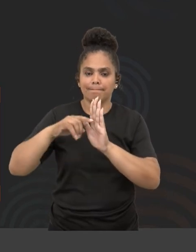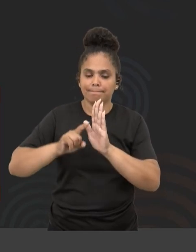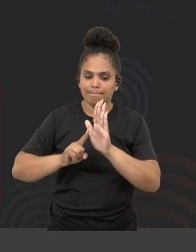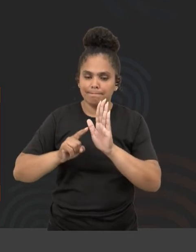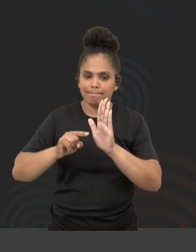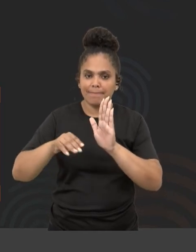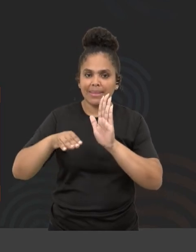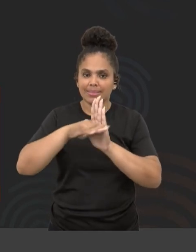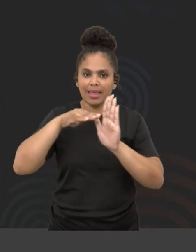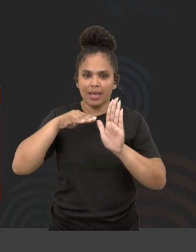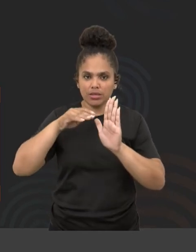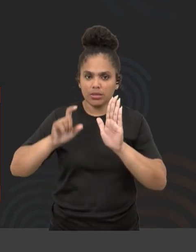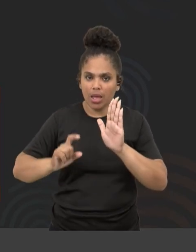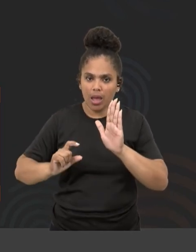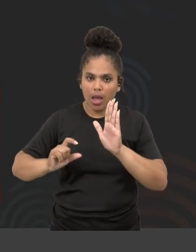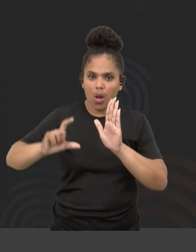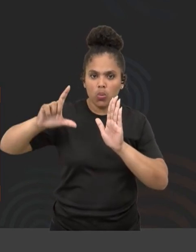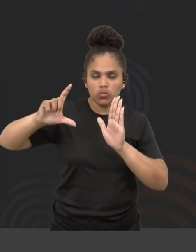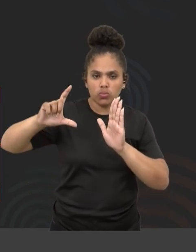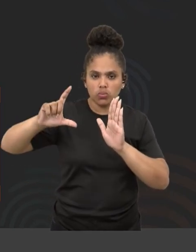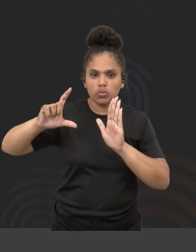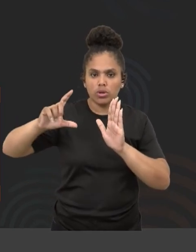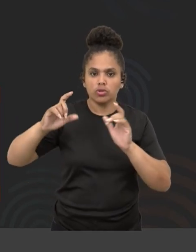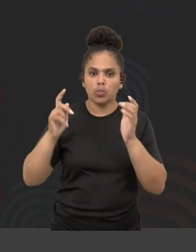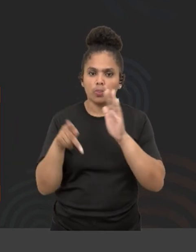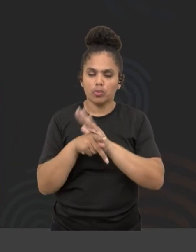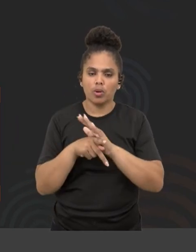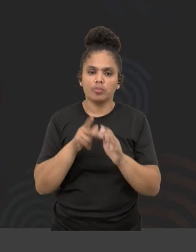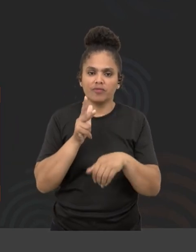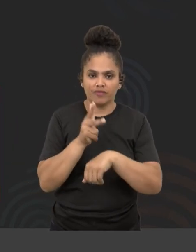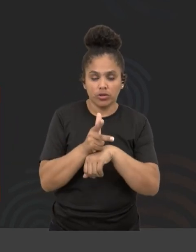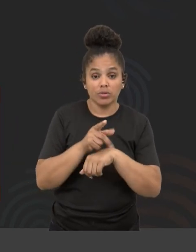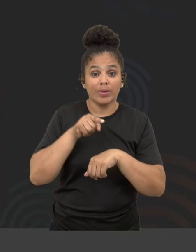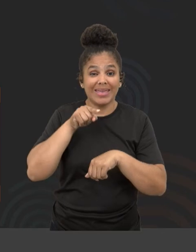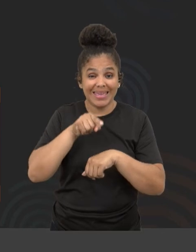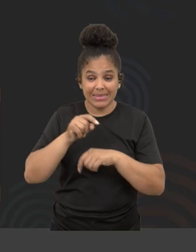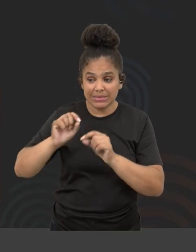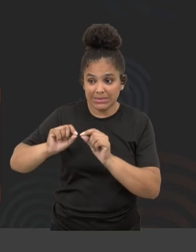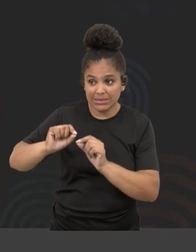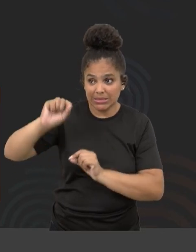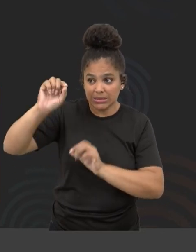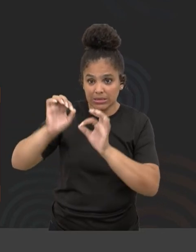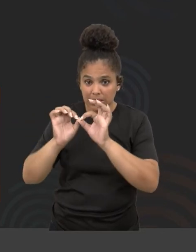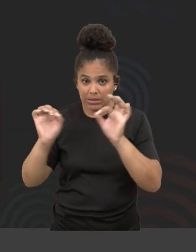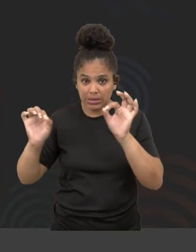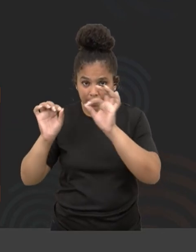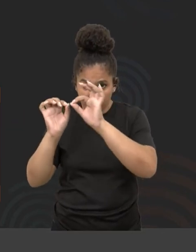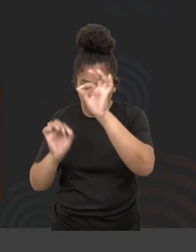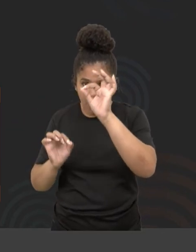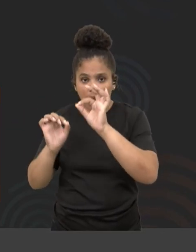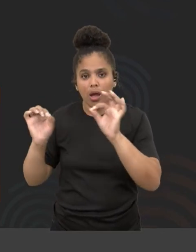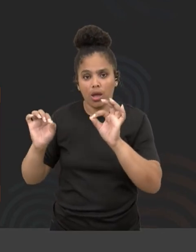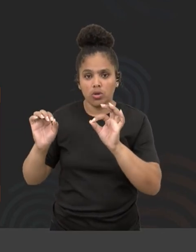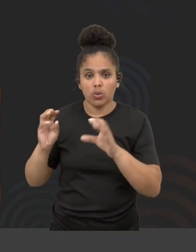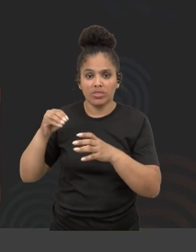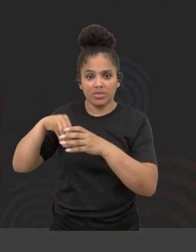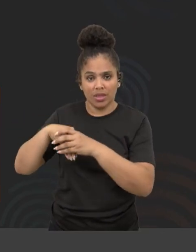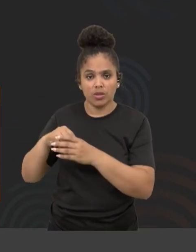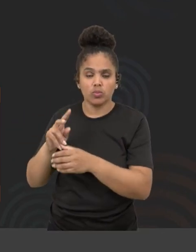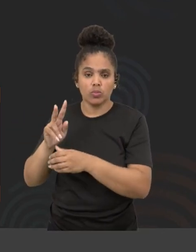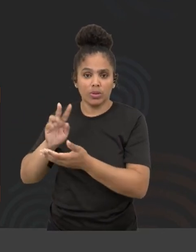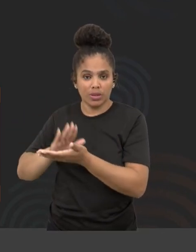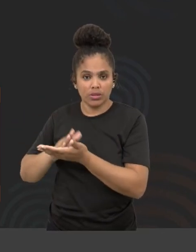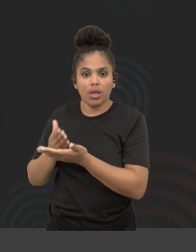1/4 da largura do vídeo. Então, esse tamanho da janela, ela é necessária para que a gente consiga ver